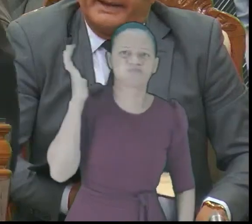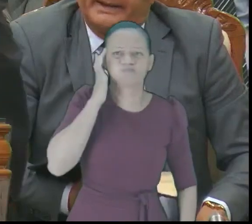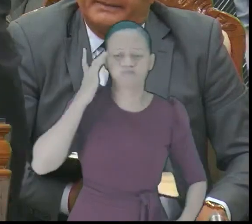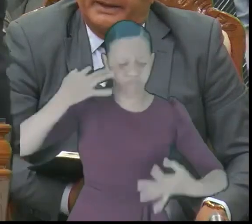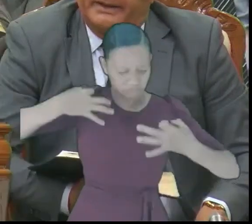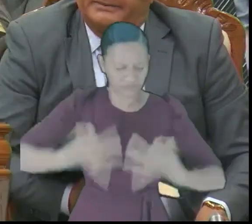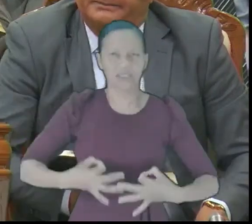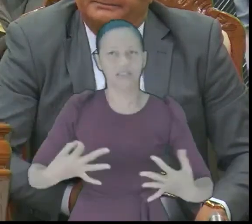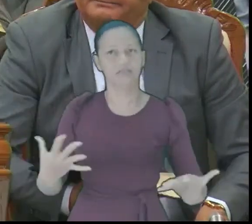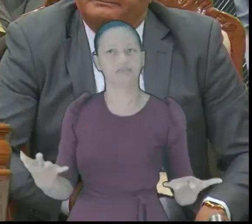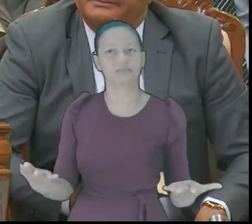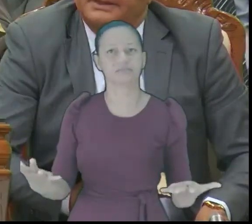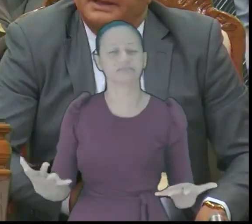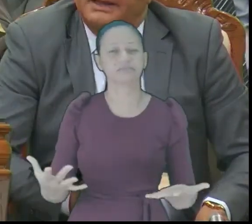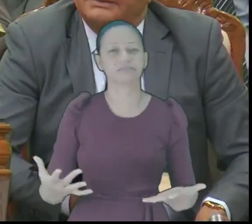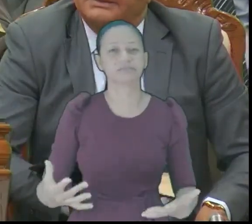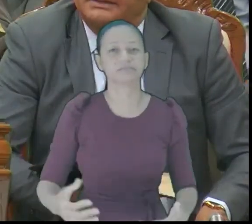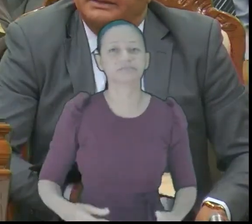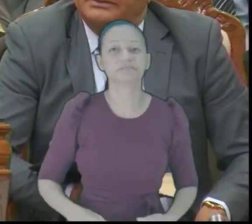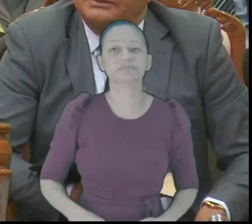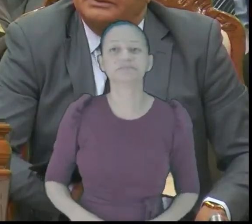vestida.